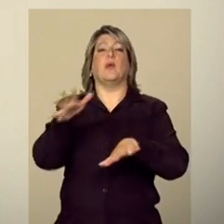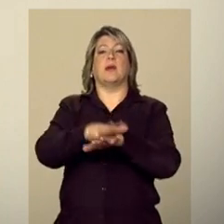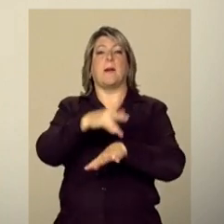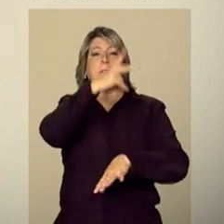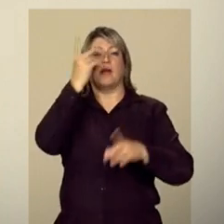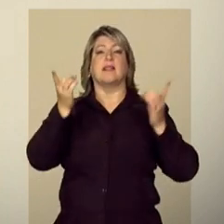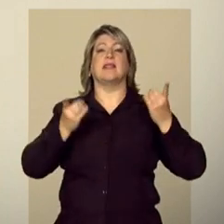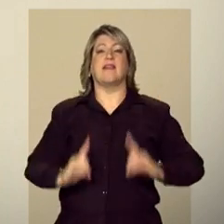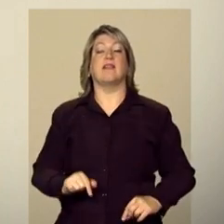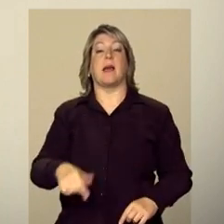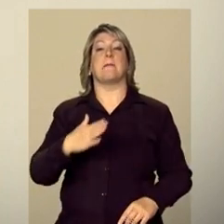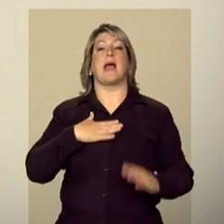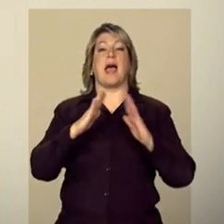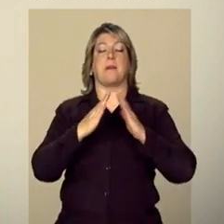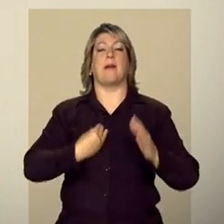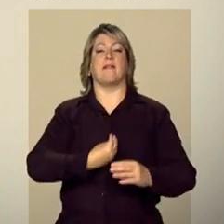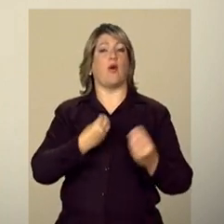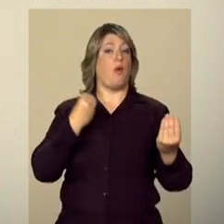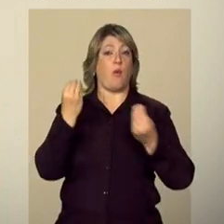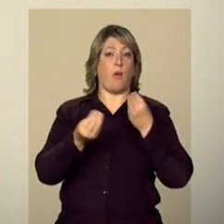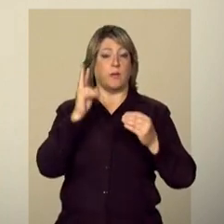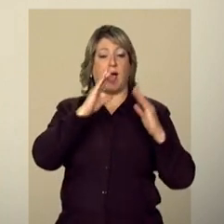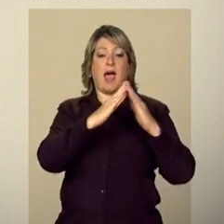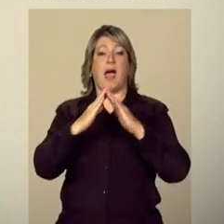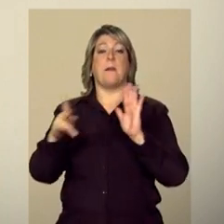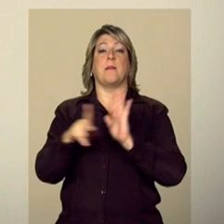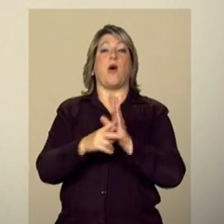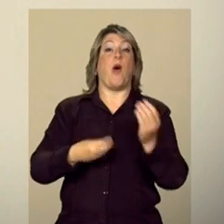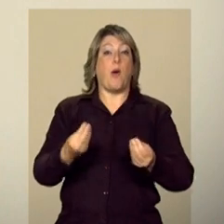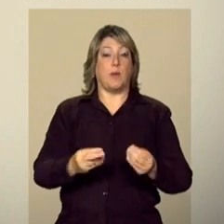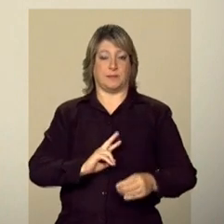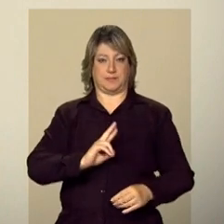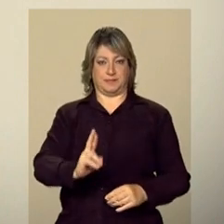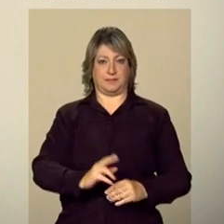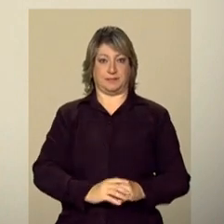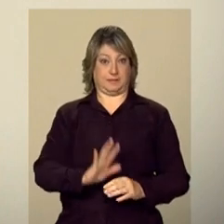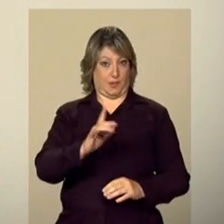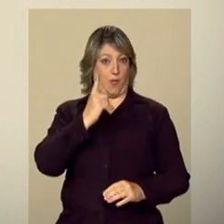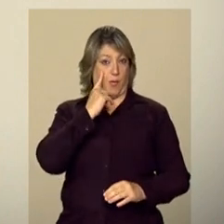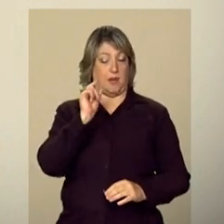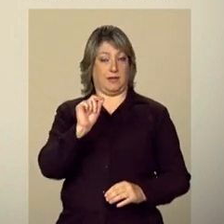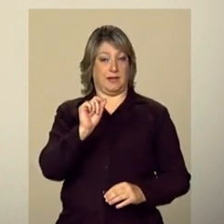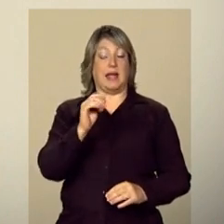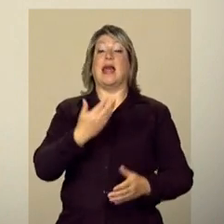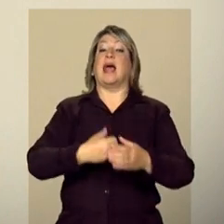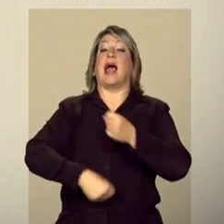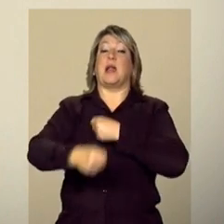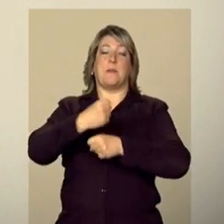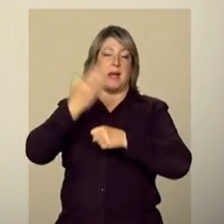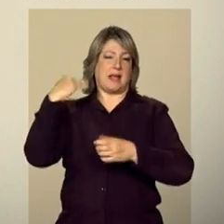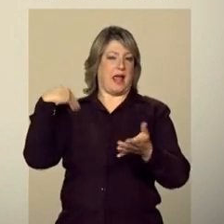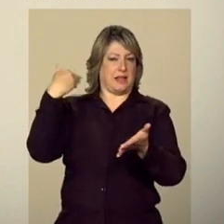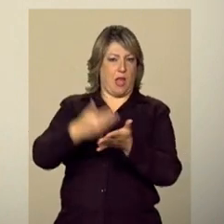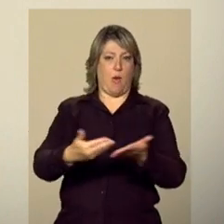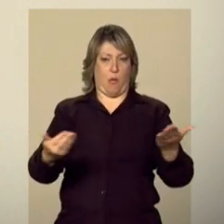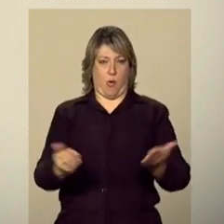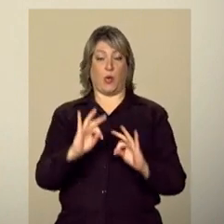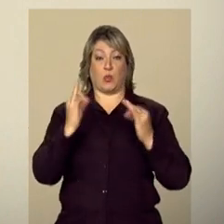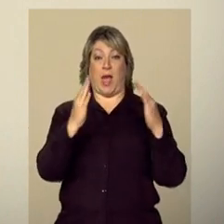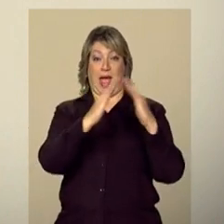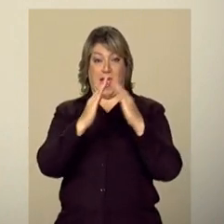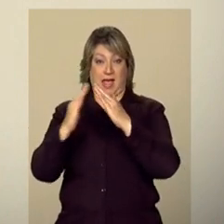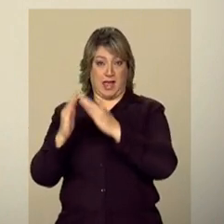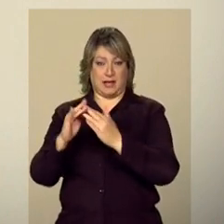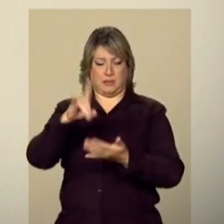deficiência no Minha Casa Minha Vida que que garante a casa própria Olha só Luciano Desde o ano passado todas as casas